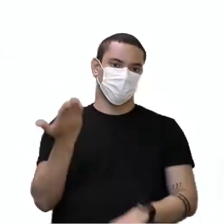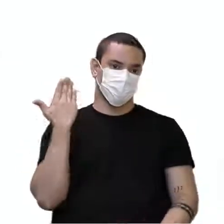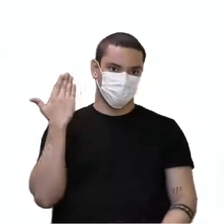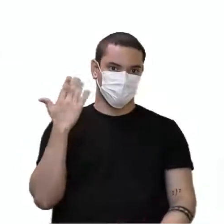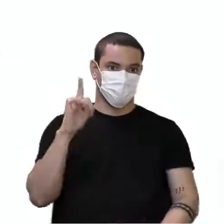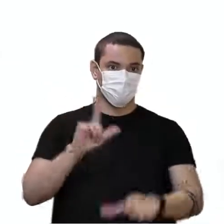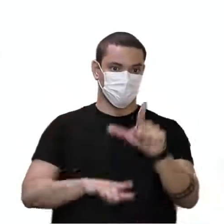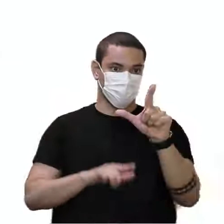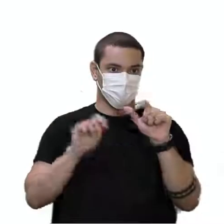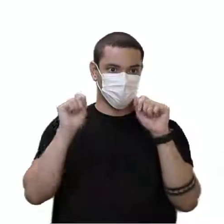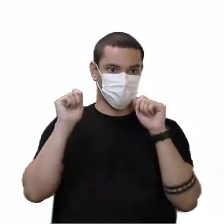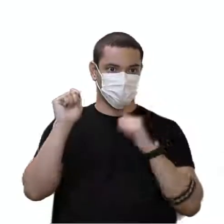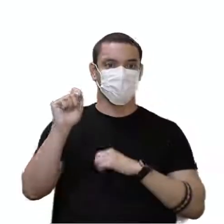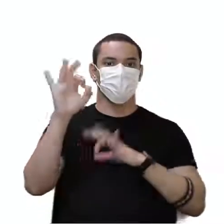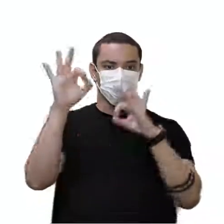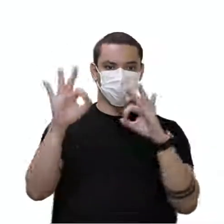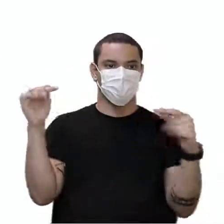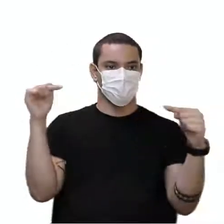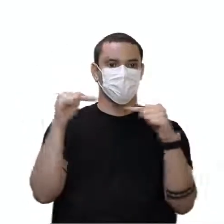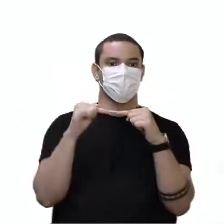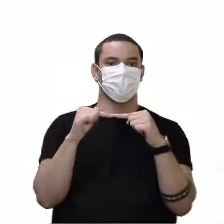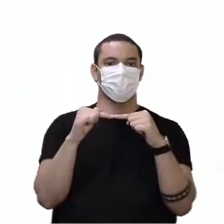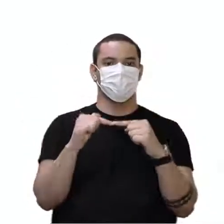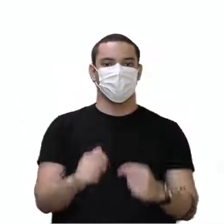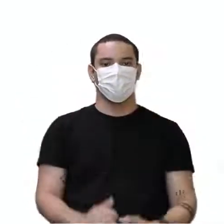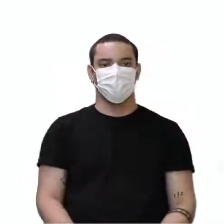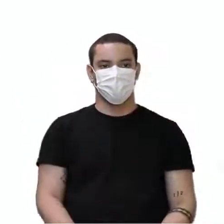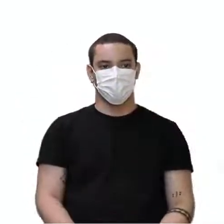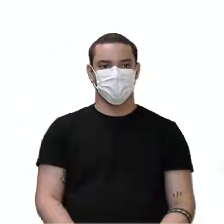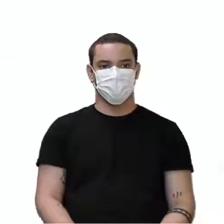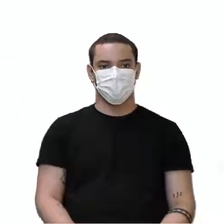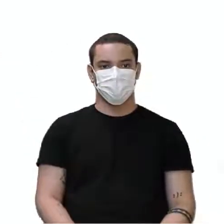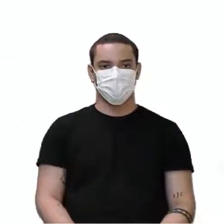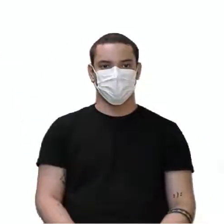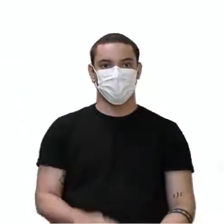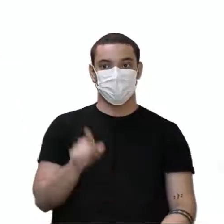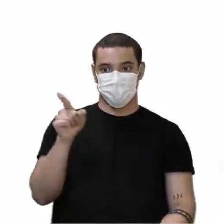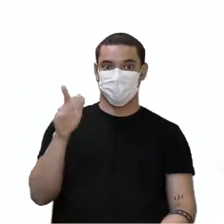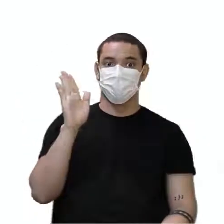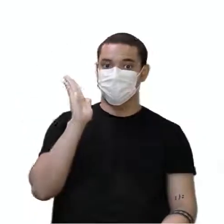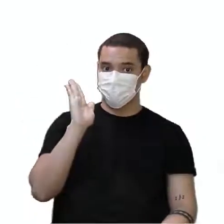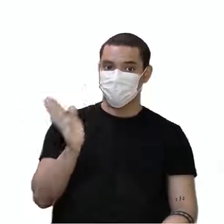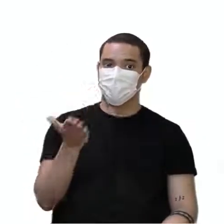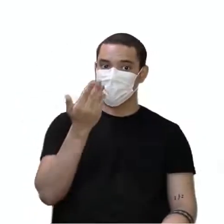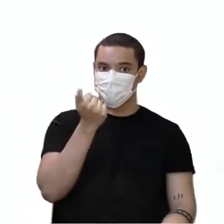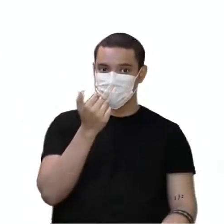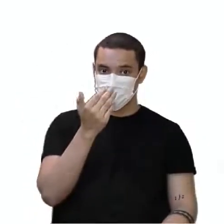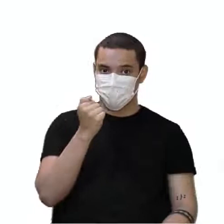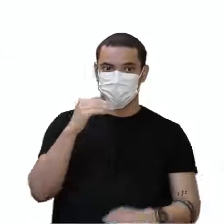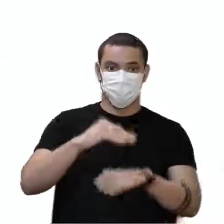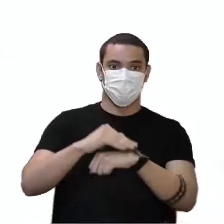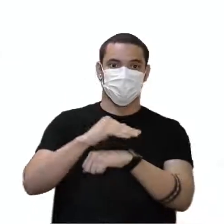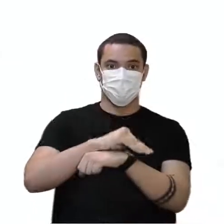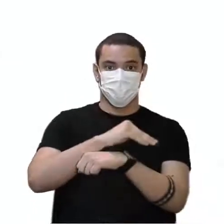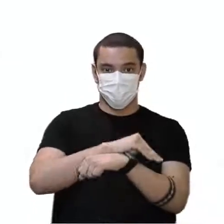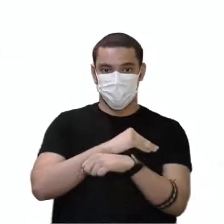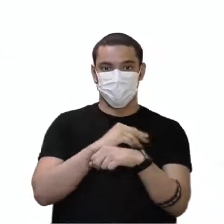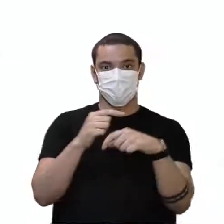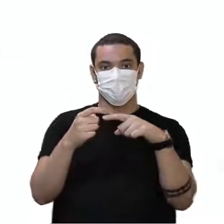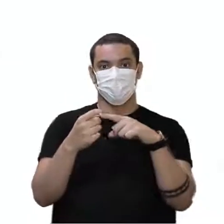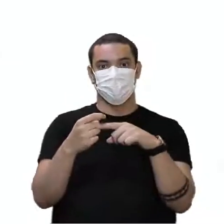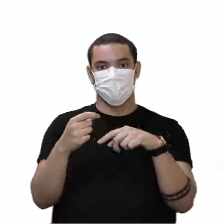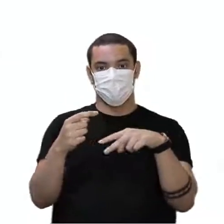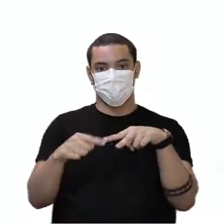justamente a letra A. Have they ever eaten frog legs? Eles já comeram pernas de... ou elas já comeram